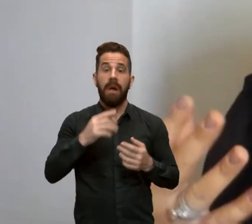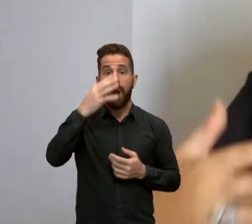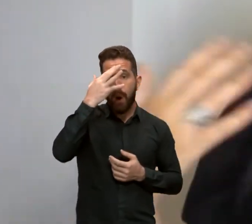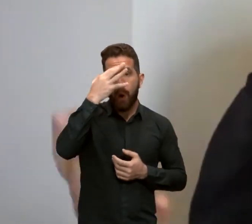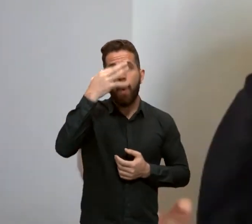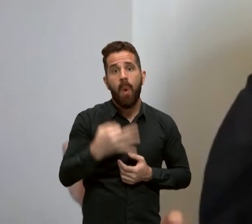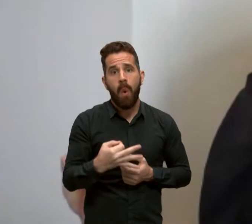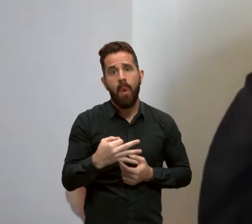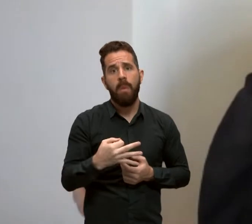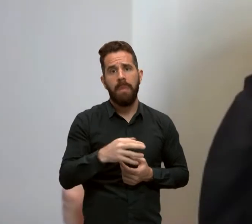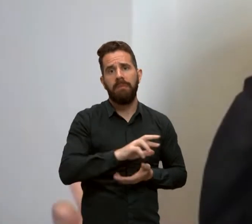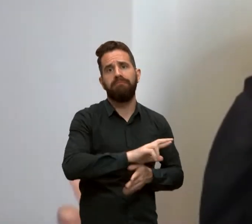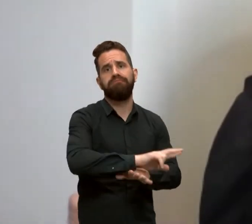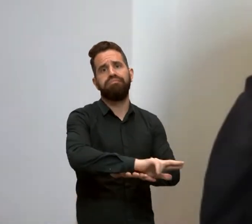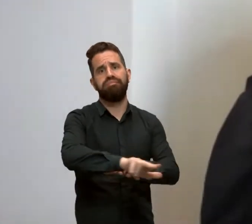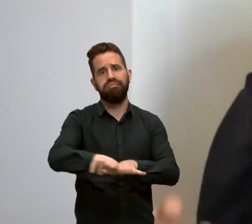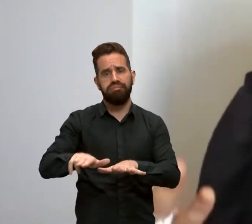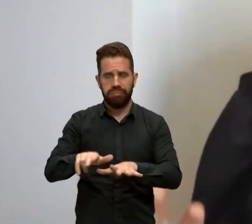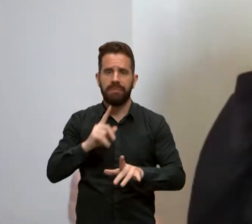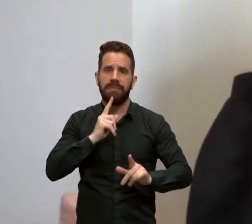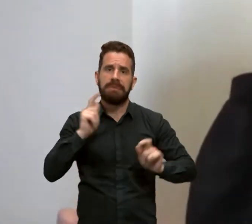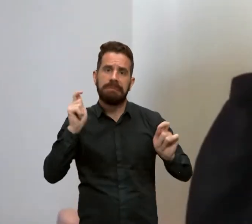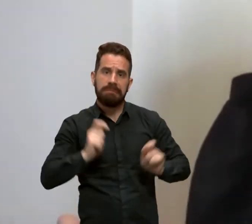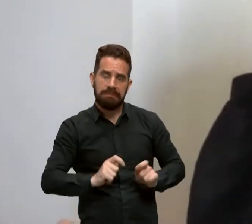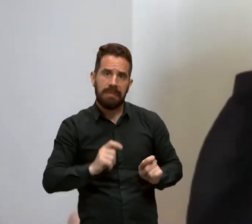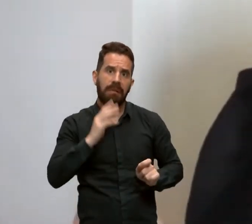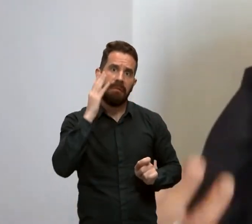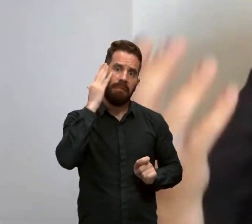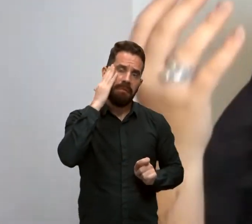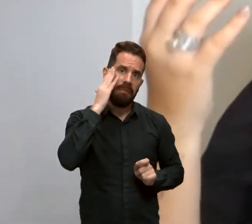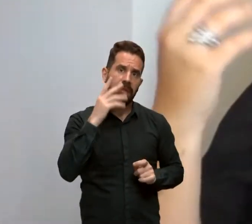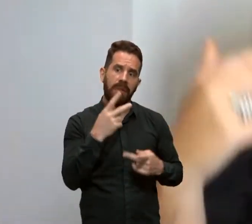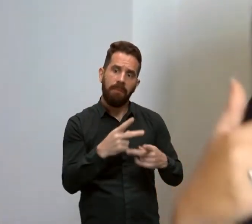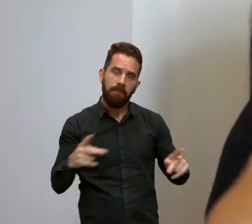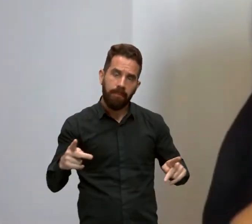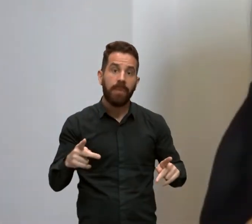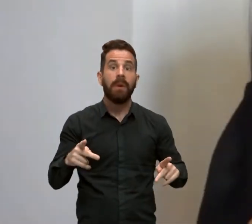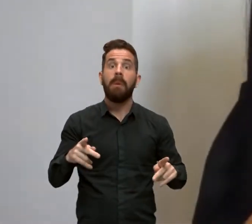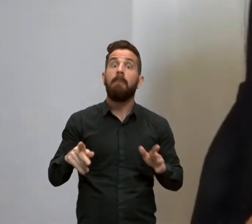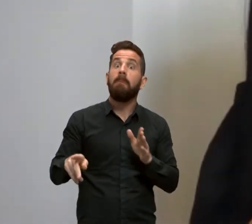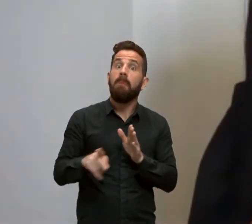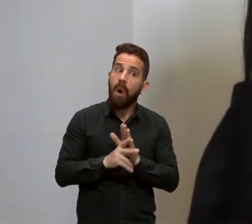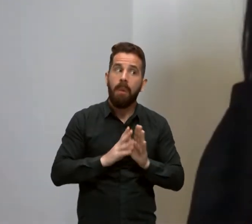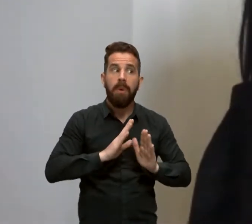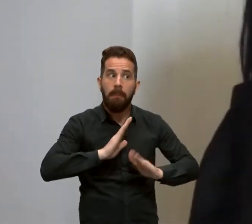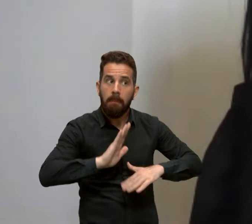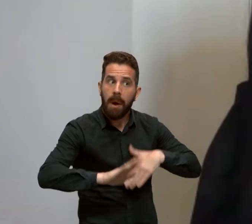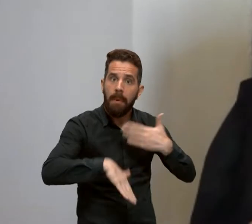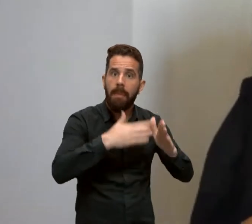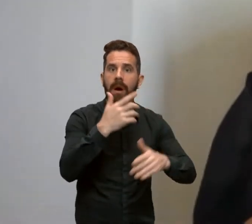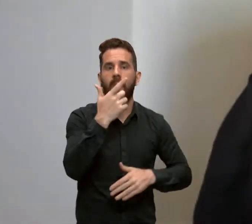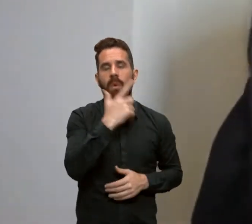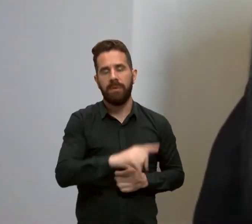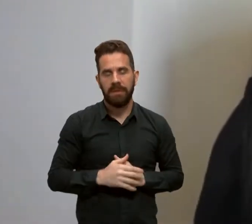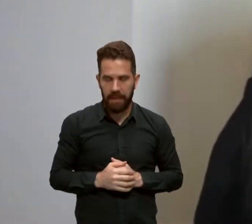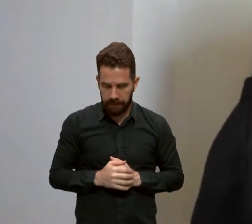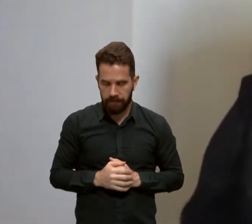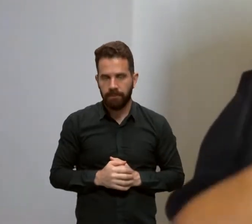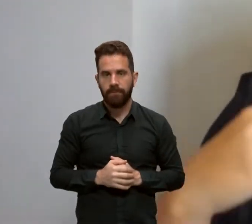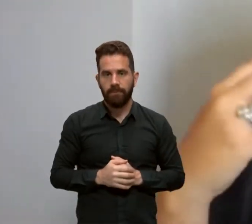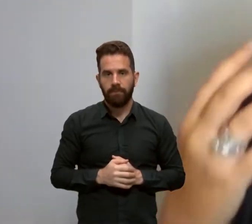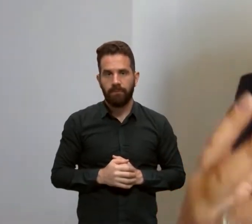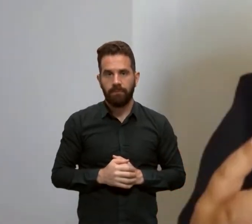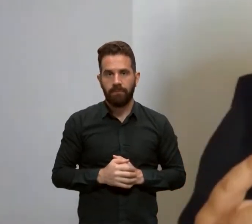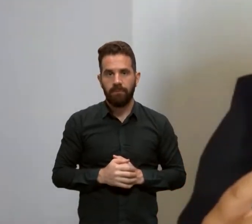compreensões sobre como será desenvolvida a infância. E essas concepções estão relacionadas a